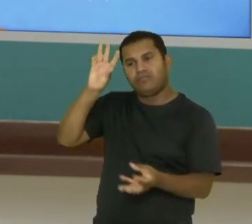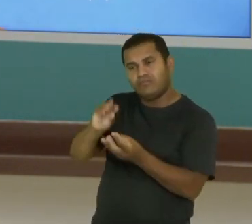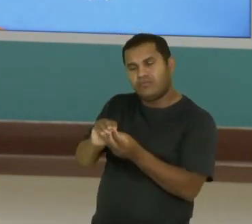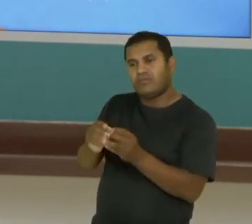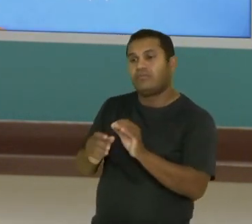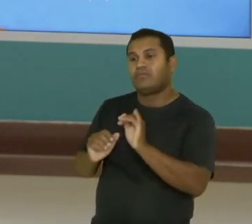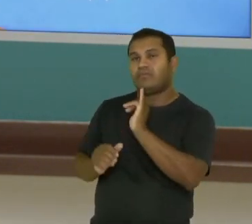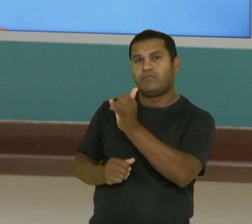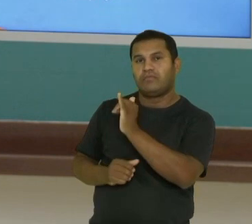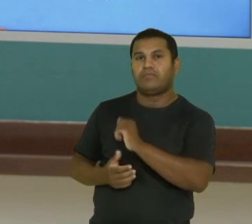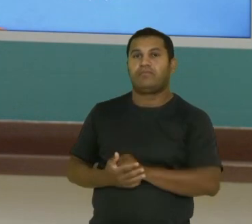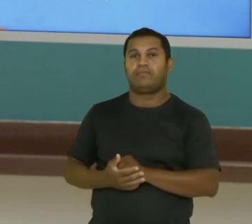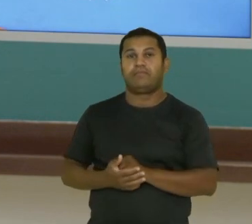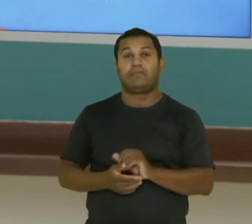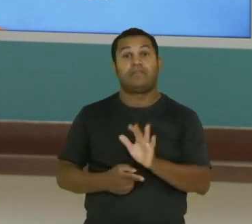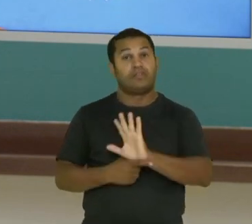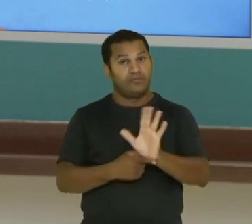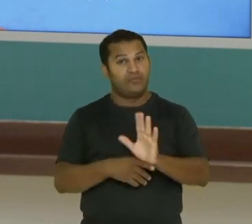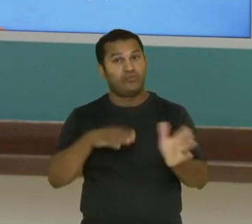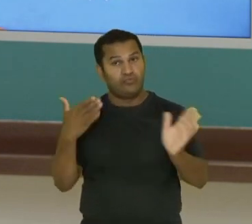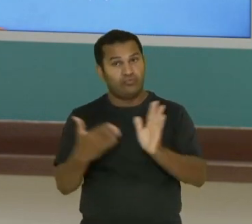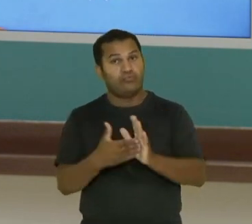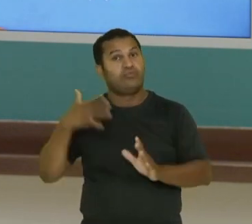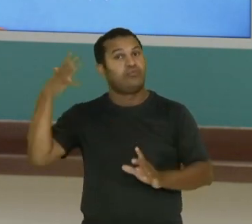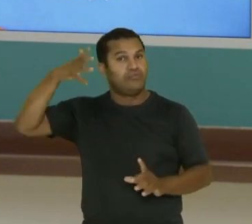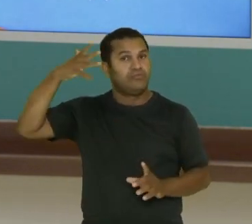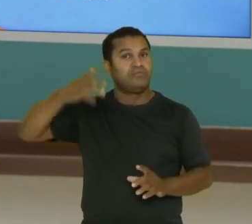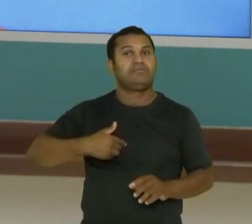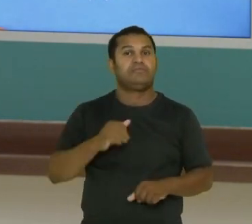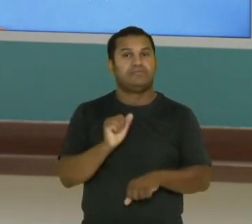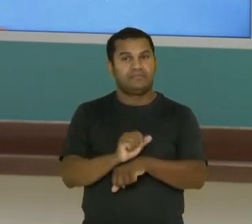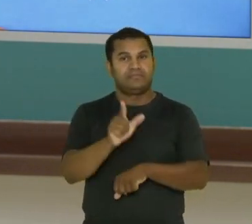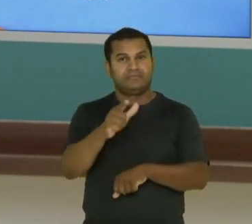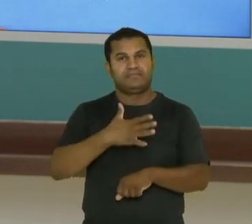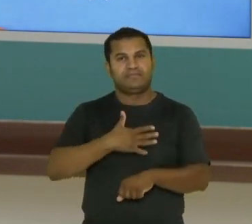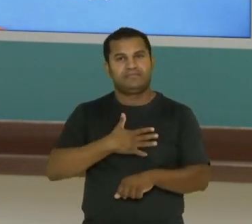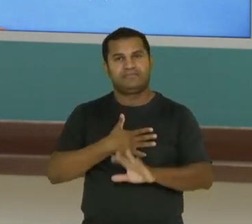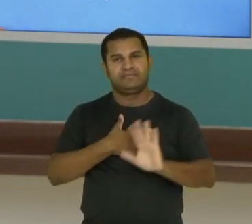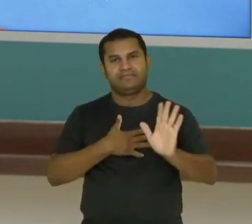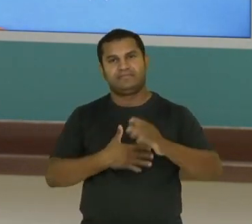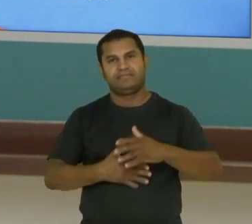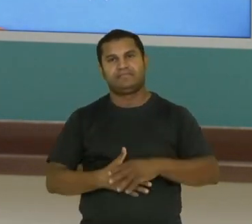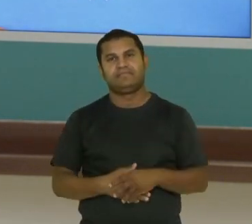vídeo, nós falamos sobre oratória e retórica. Espero que vocês tenham gostado. Até breve!